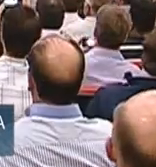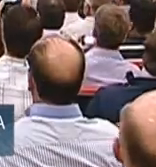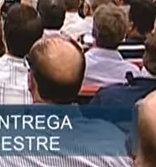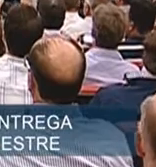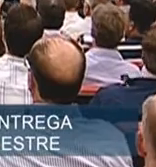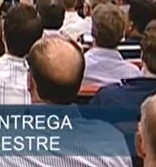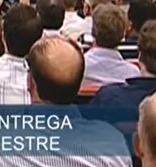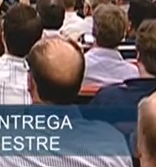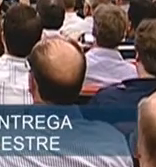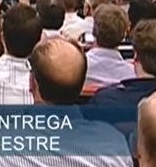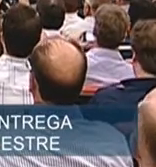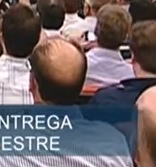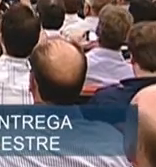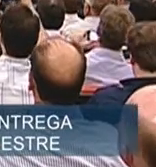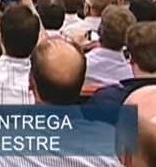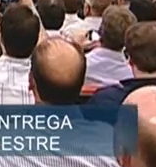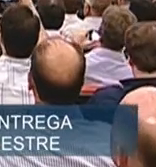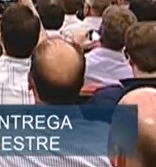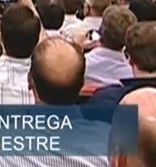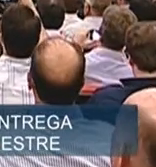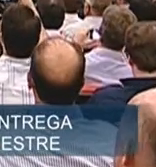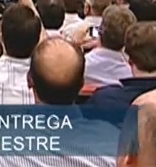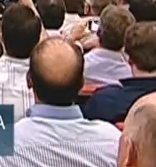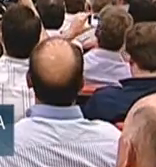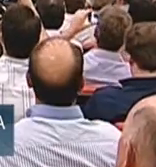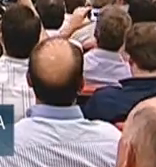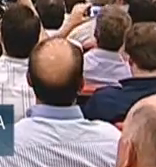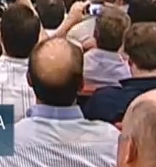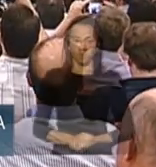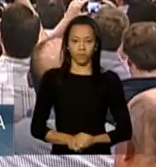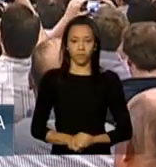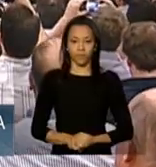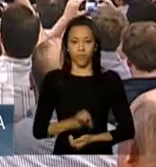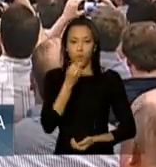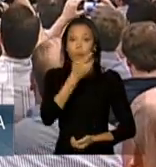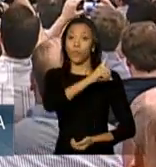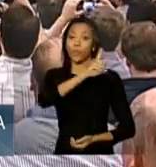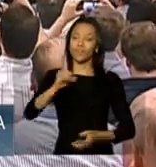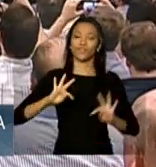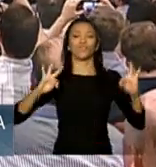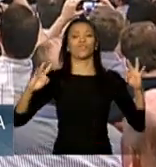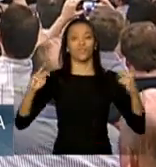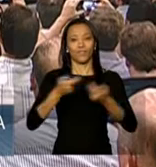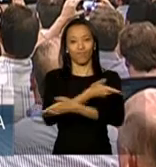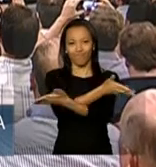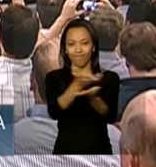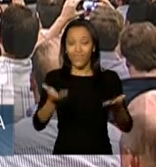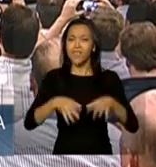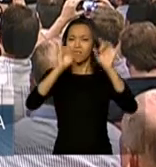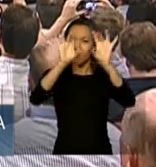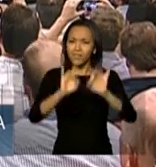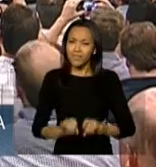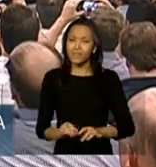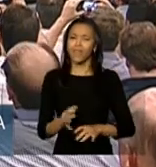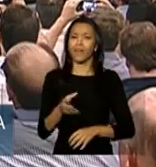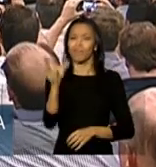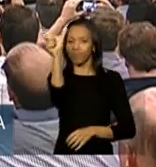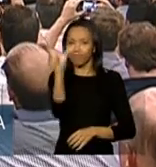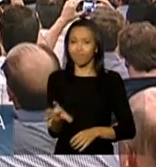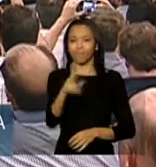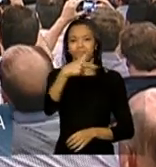Meu bom dia a todas as senhoras, a todos os senhores. Uma saudação muito especial à nossa presidenta da